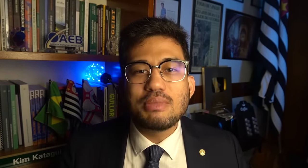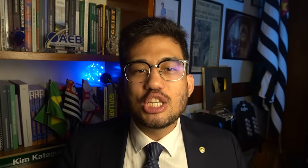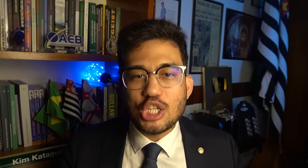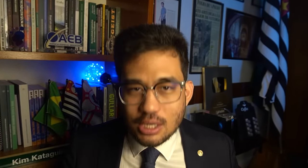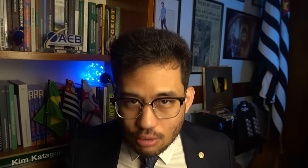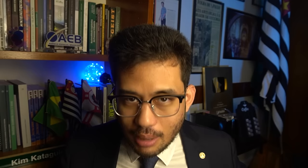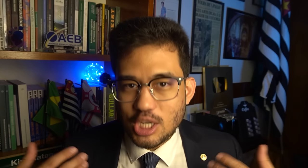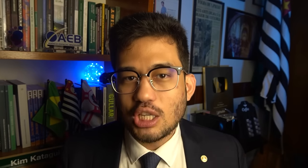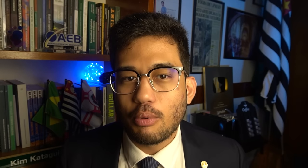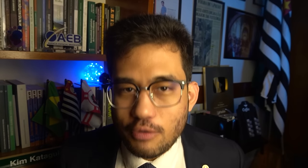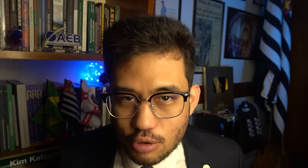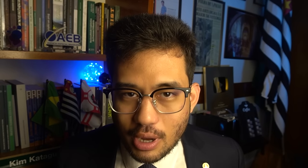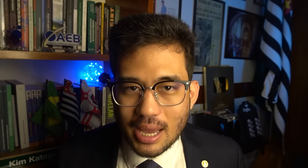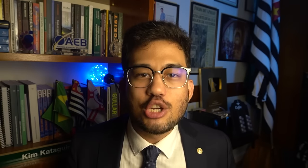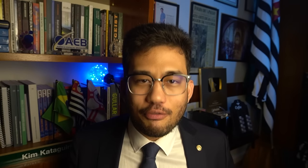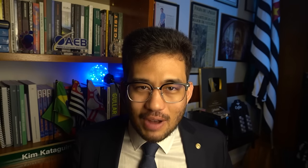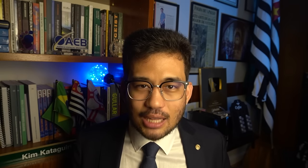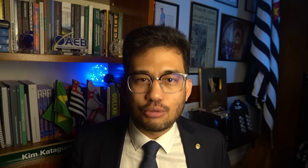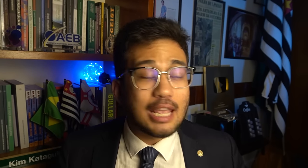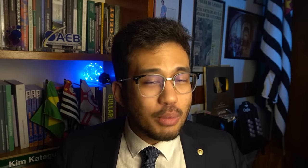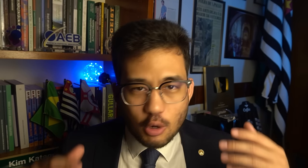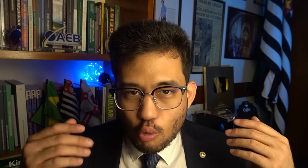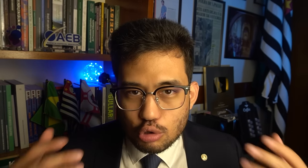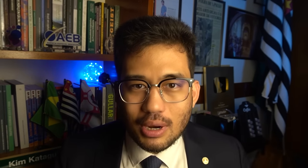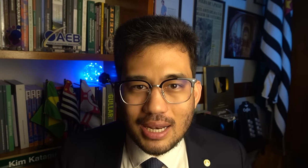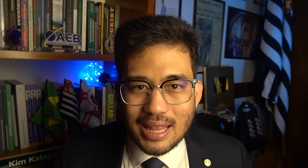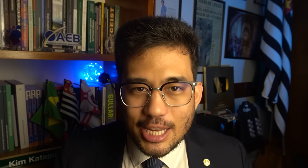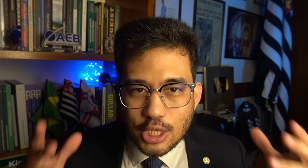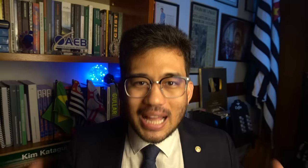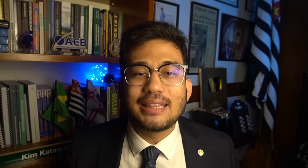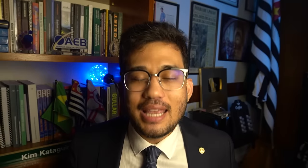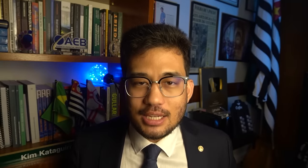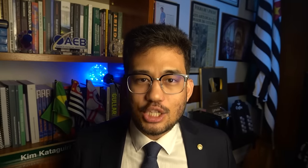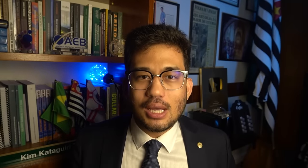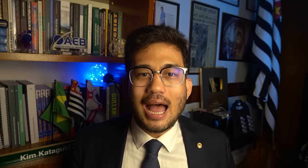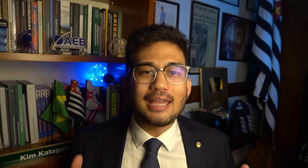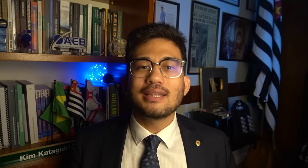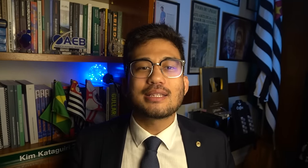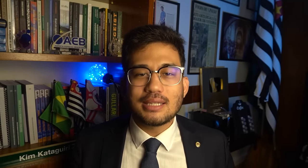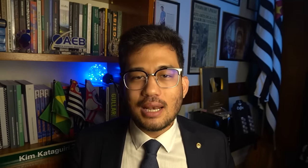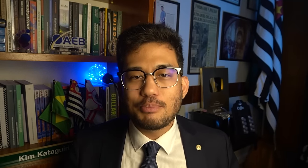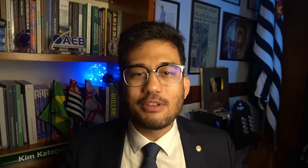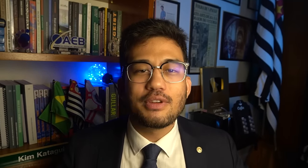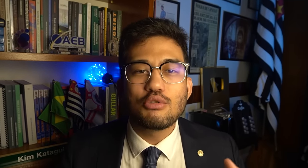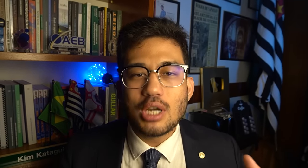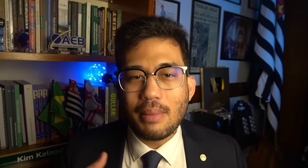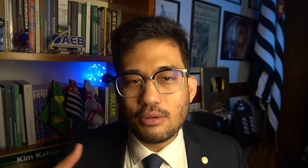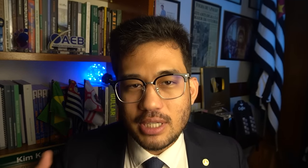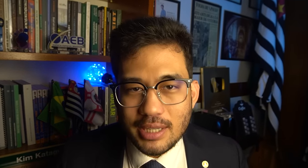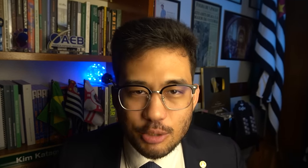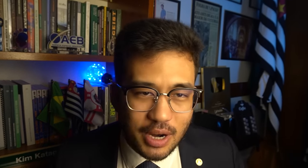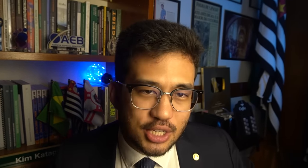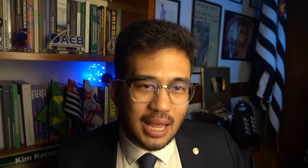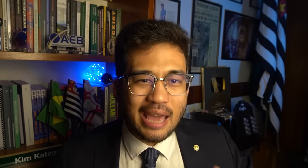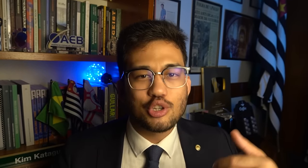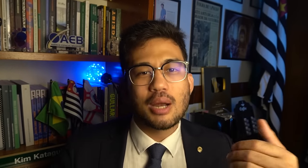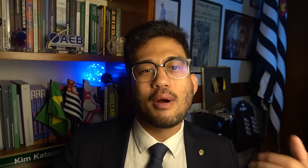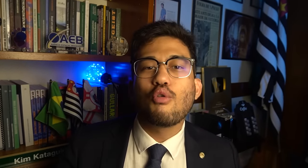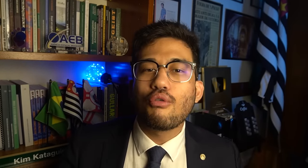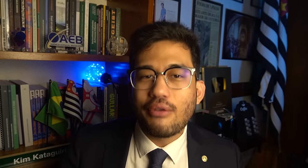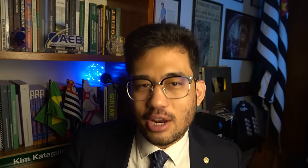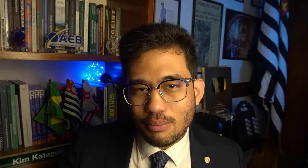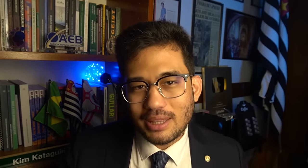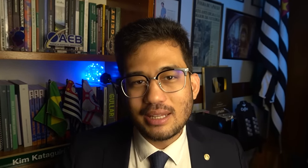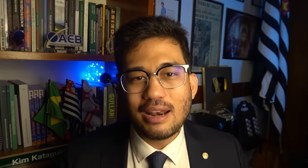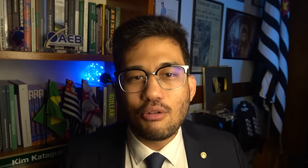Senado admitindo que a medida provisória, de fato, tem uma inconstitucionalidade patente, ainda assim, ele preferiu chamar os líderes partidários,